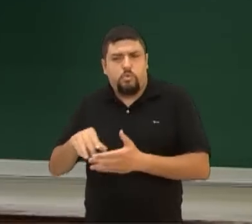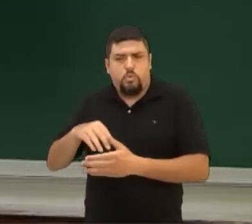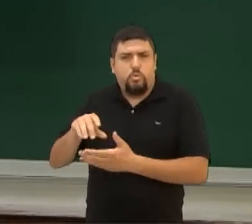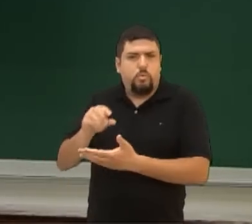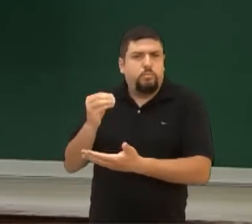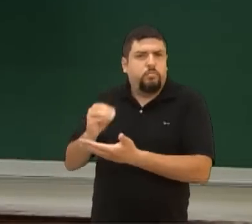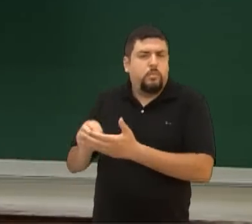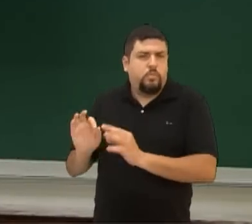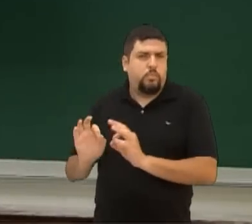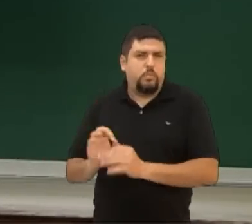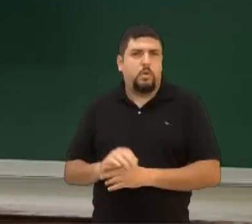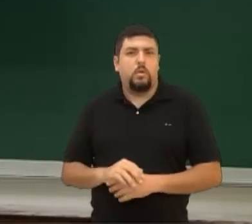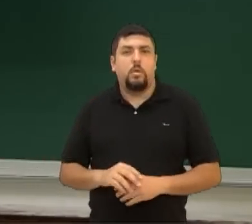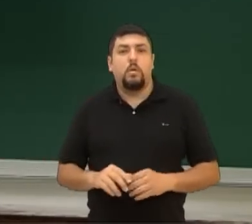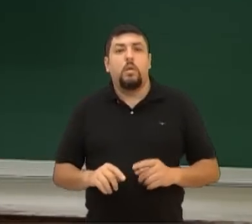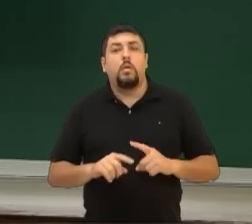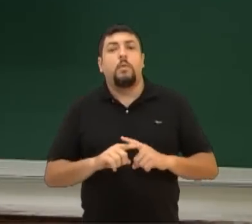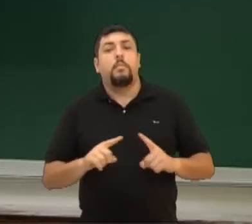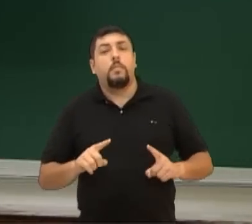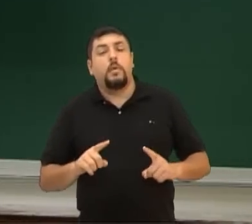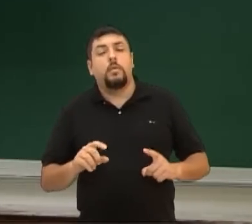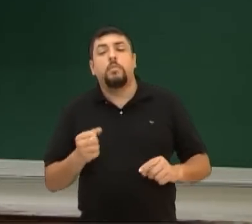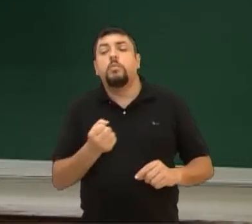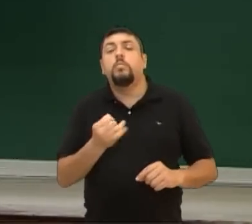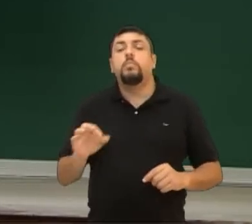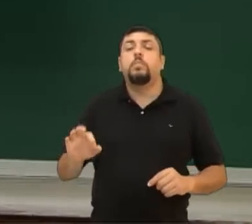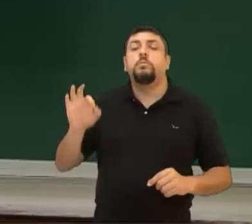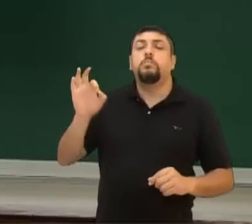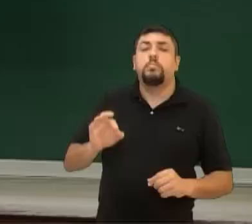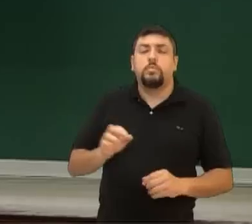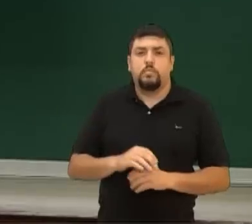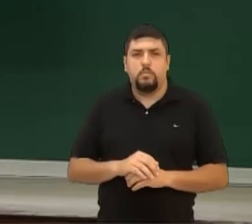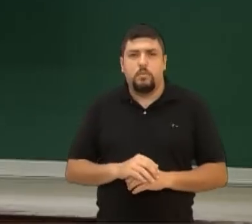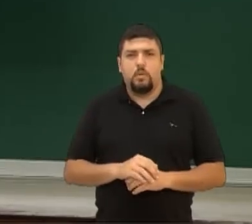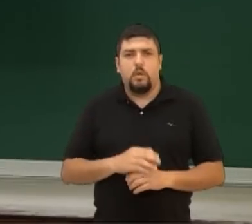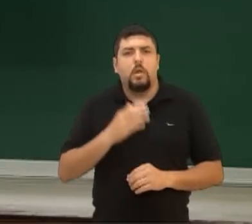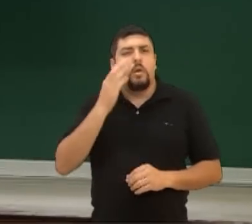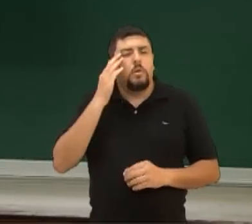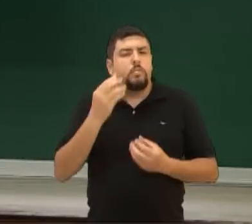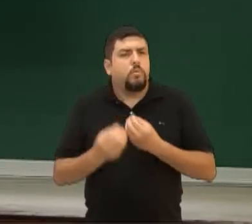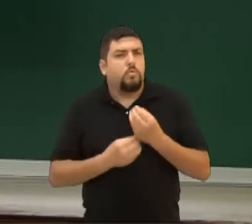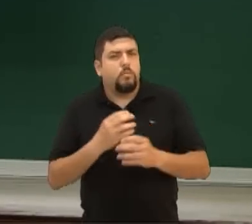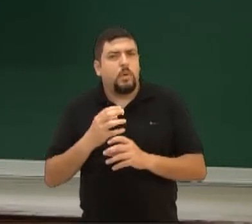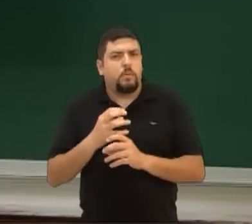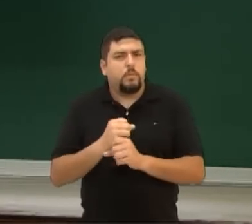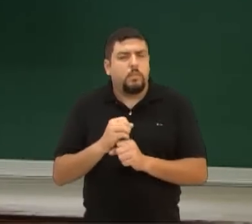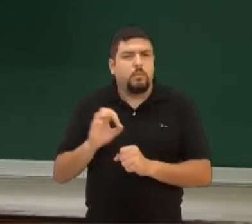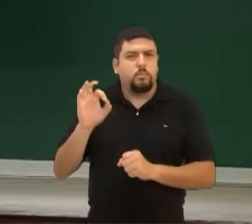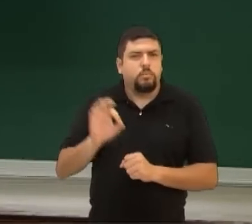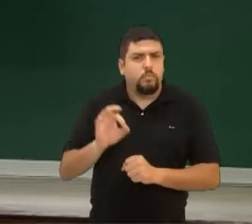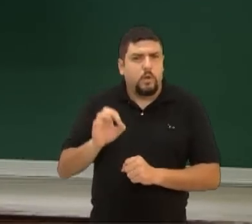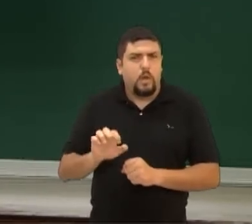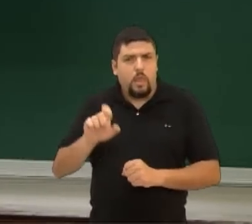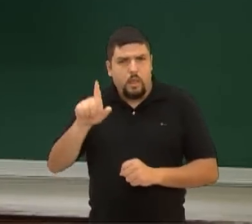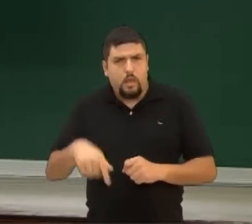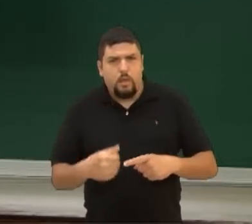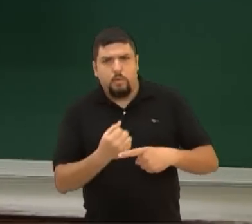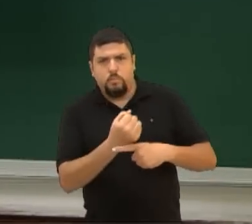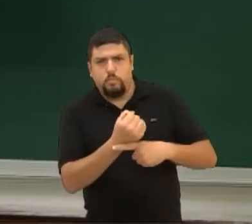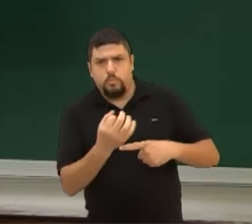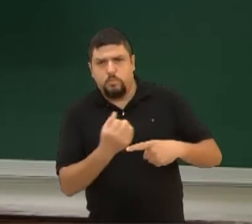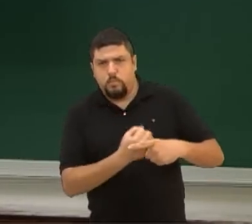a chance é probabilidade. Sabe qual que é o cálculo de probabilidade? É uma razão entre o